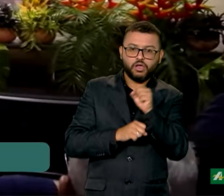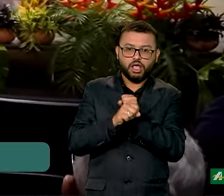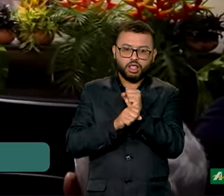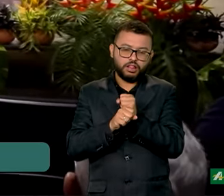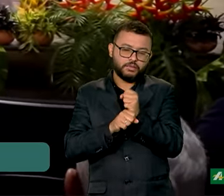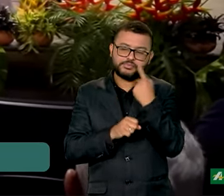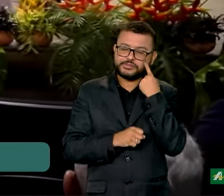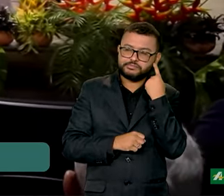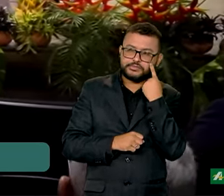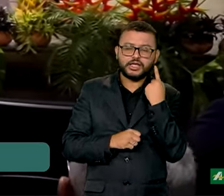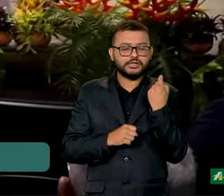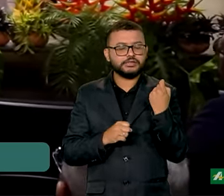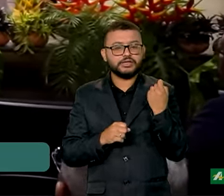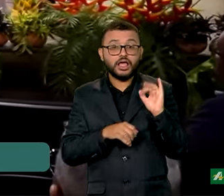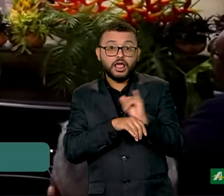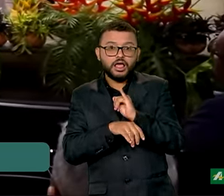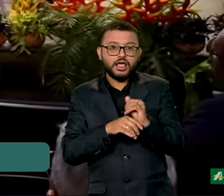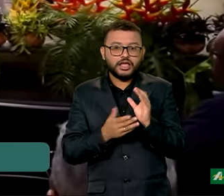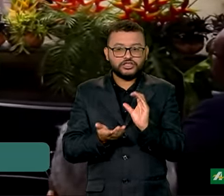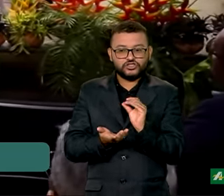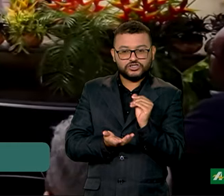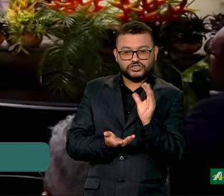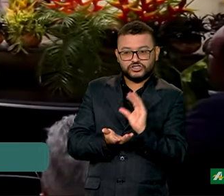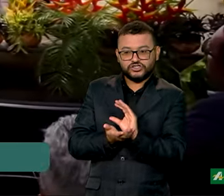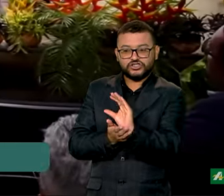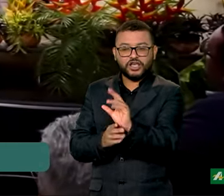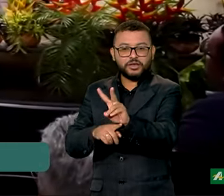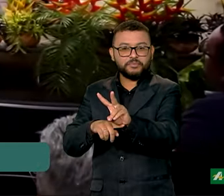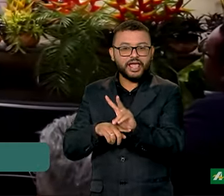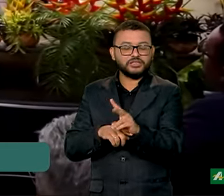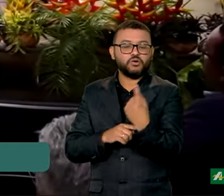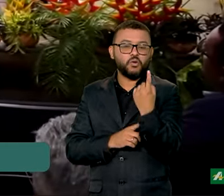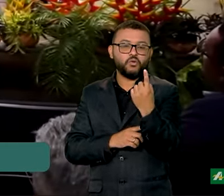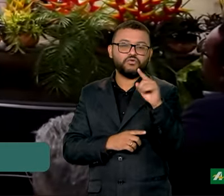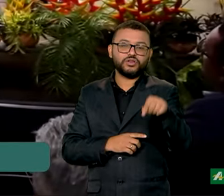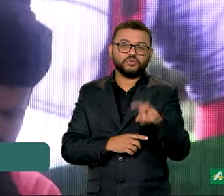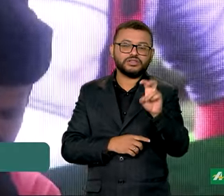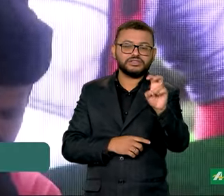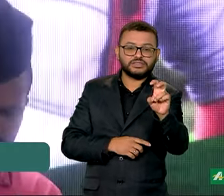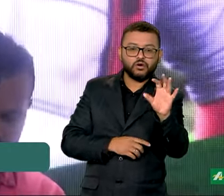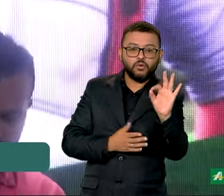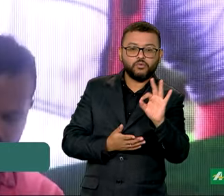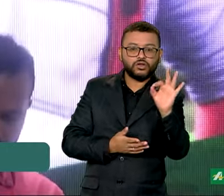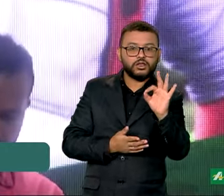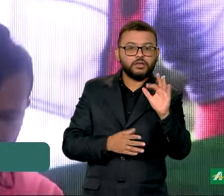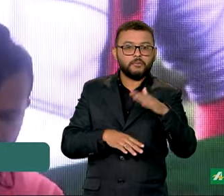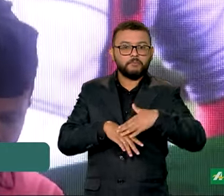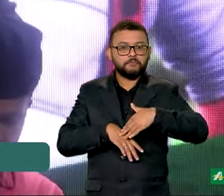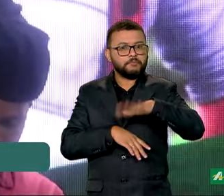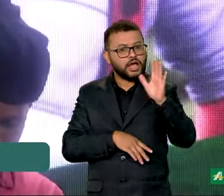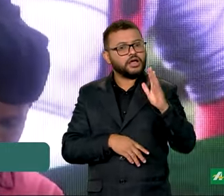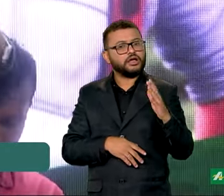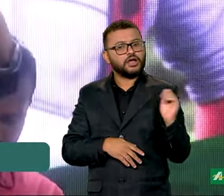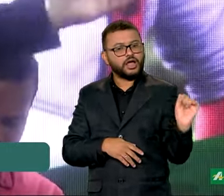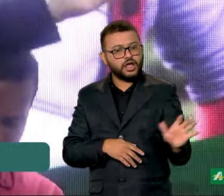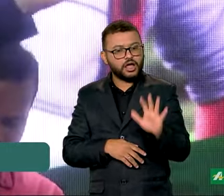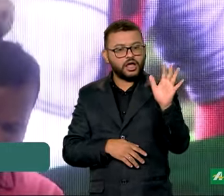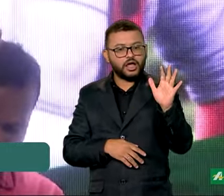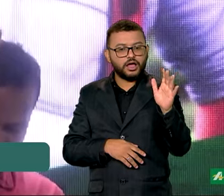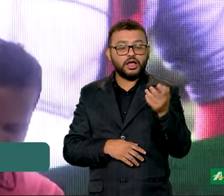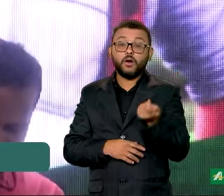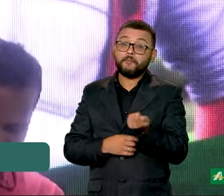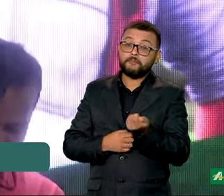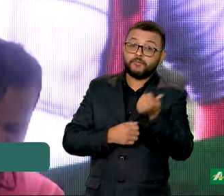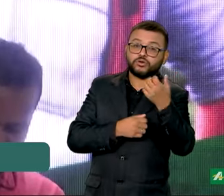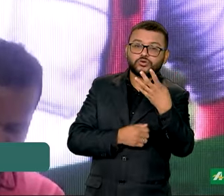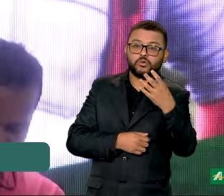então Imagine você emprestar dinheiro a 1,5 por. 1/3 da inflação e bônus de